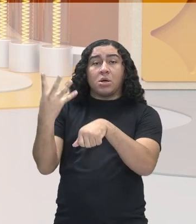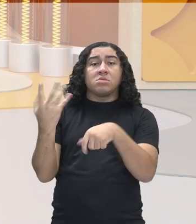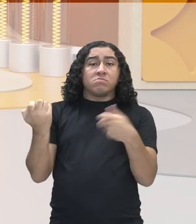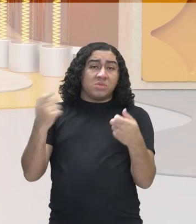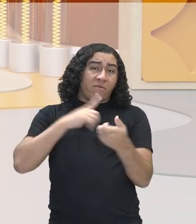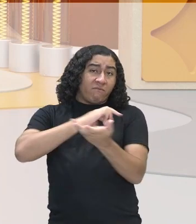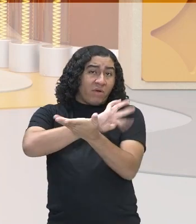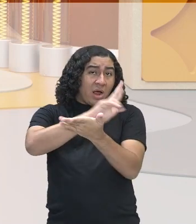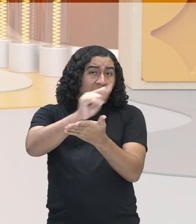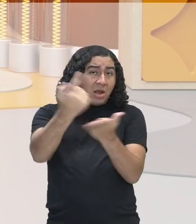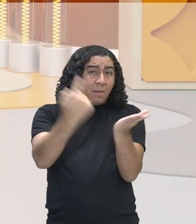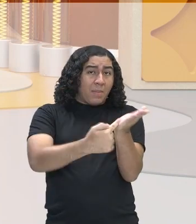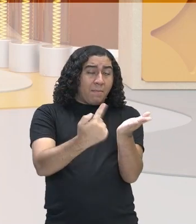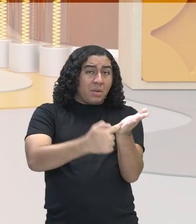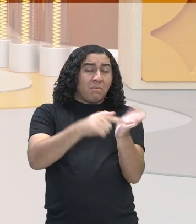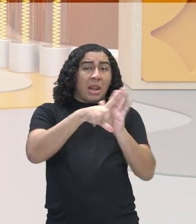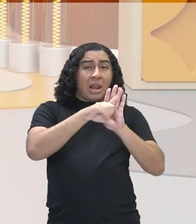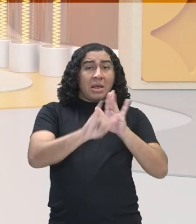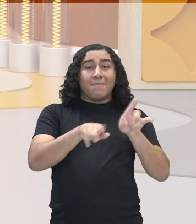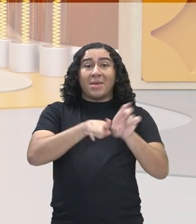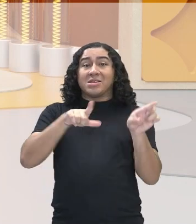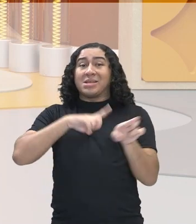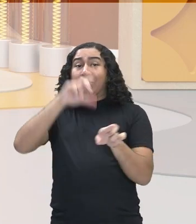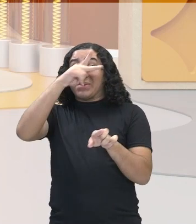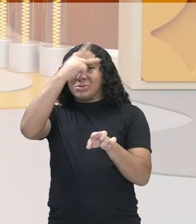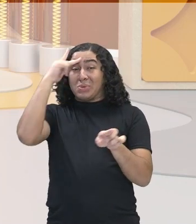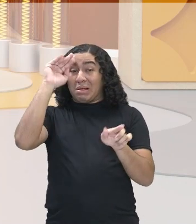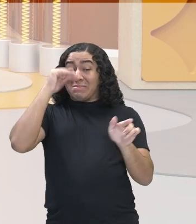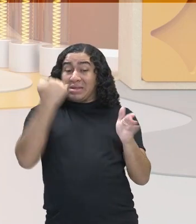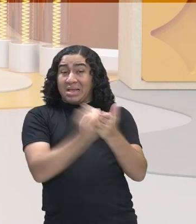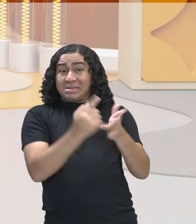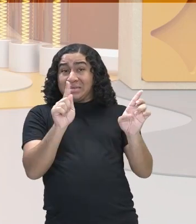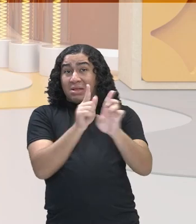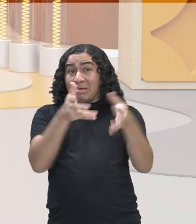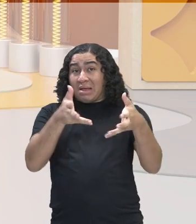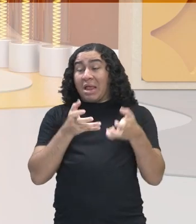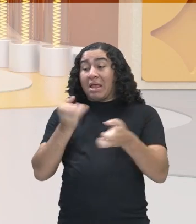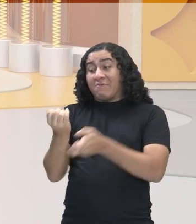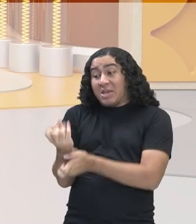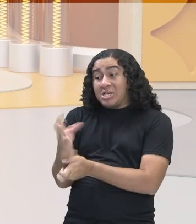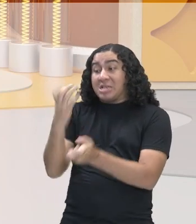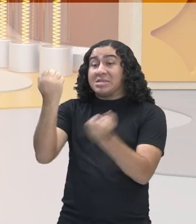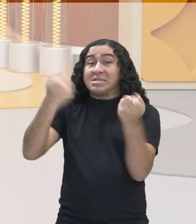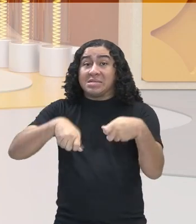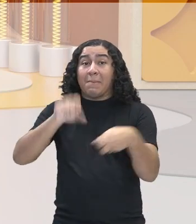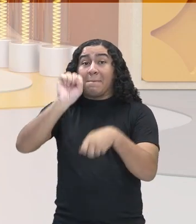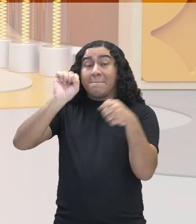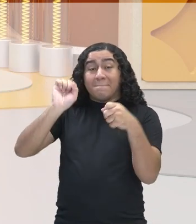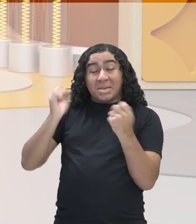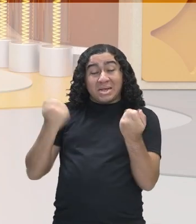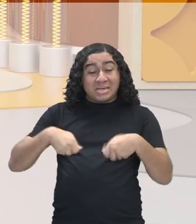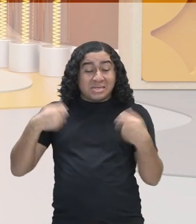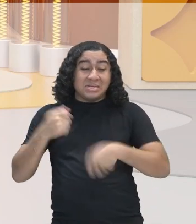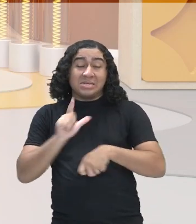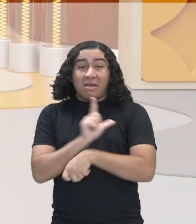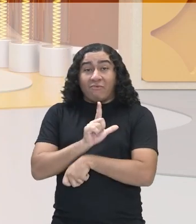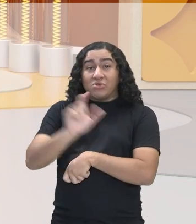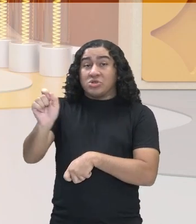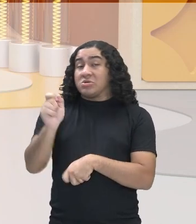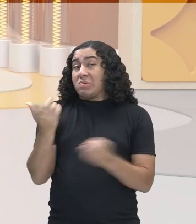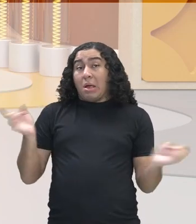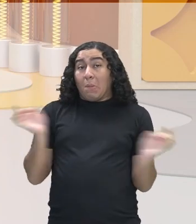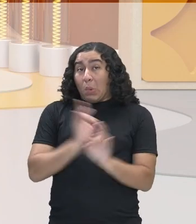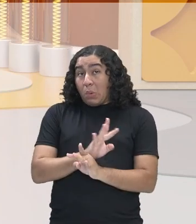tem gente, pessoal, que não segue essas regras, né? Quer ir de qualquer forma, precisa ir embora e pronto. É por isso que existem